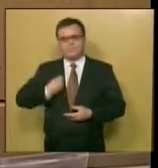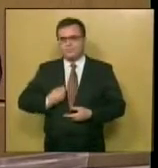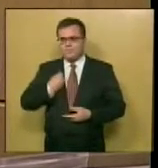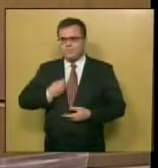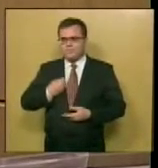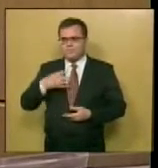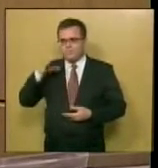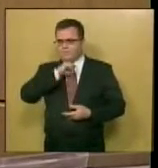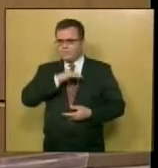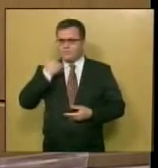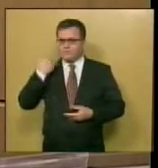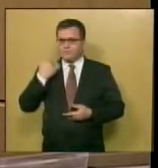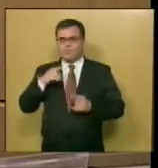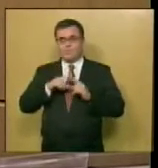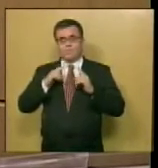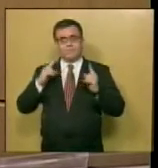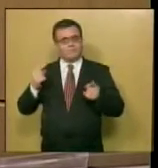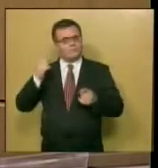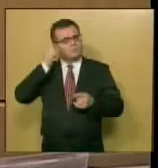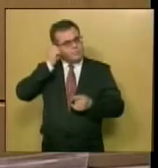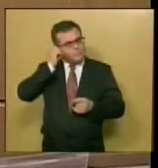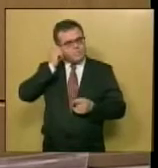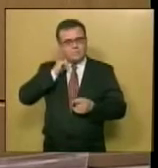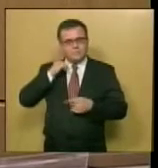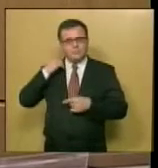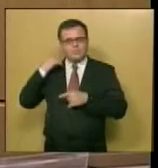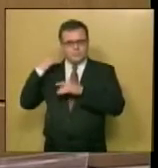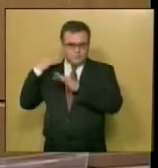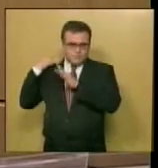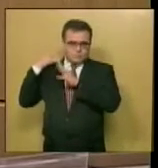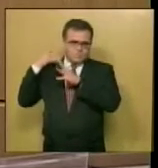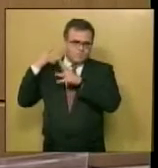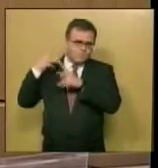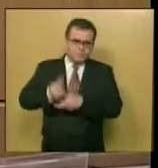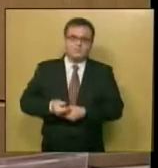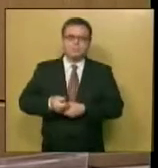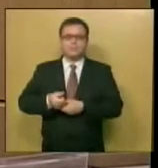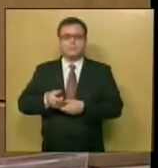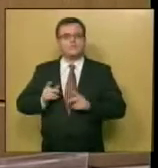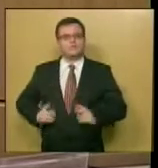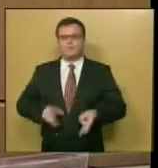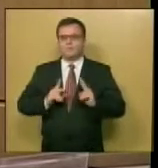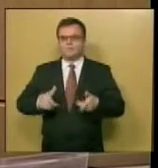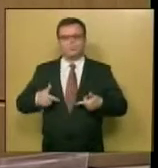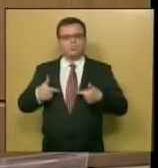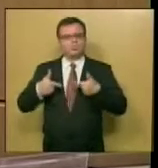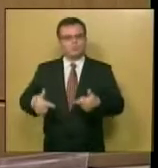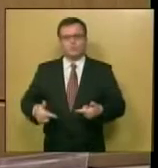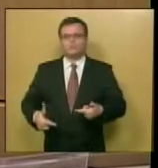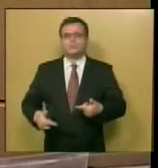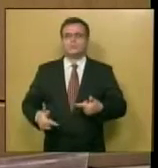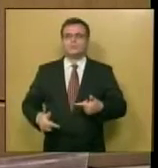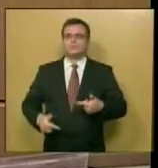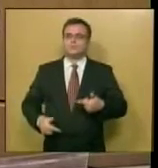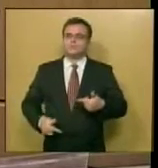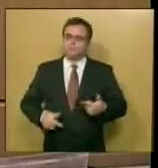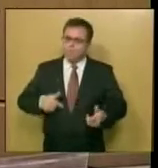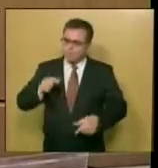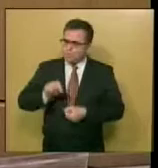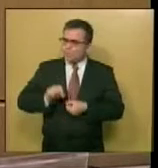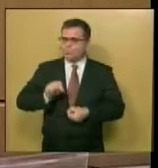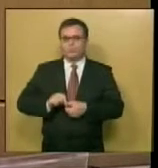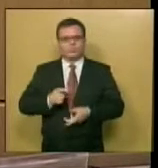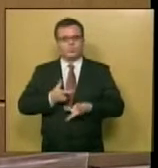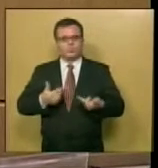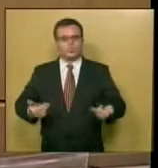curta, mas de trajetória imensa e intensa, no que se refere ao fazer, ao realizar e ao